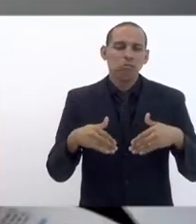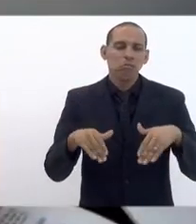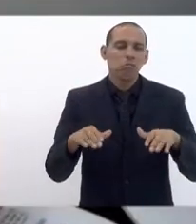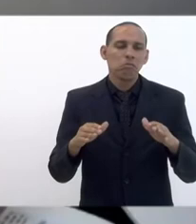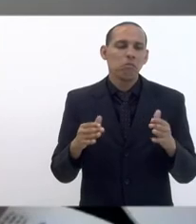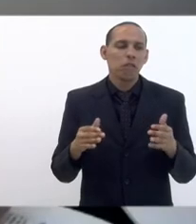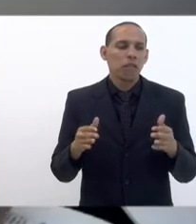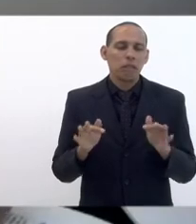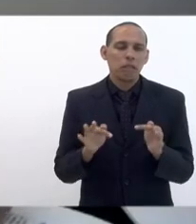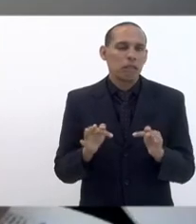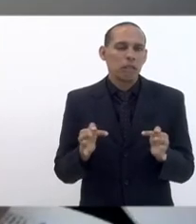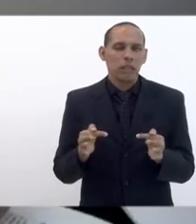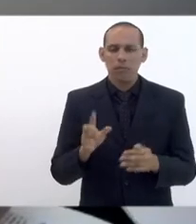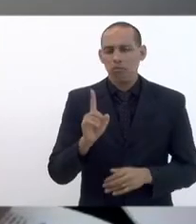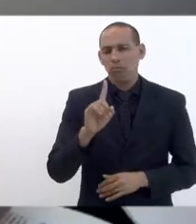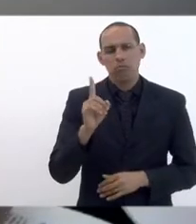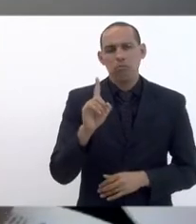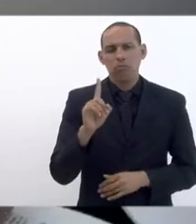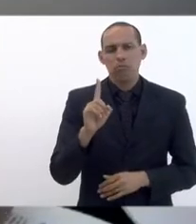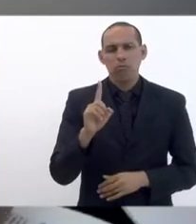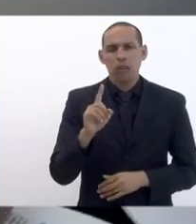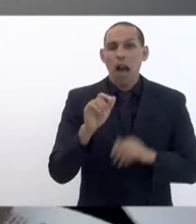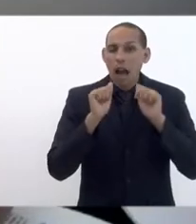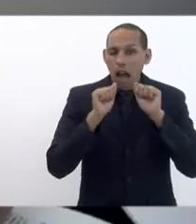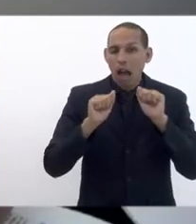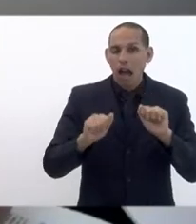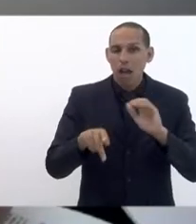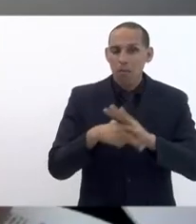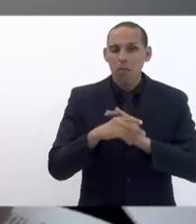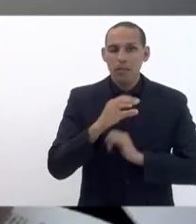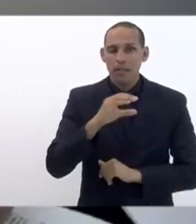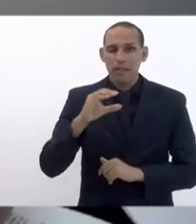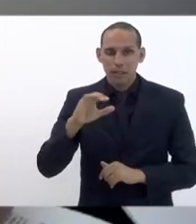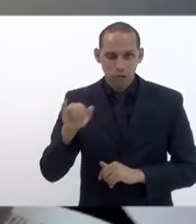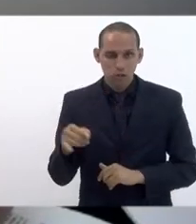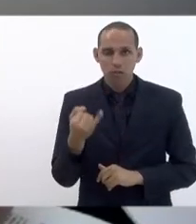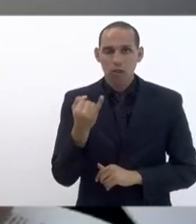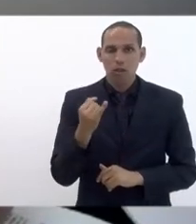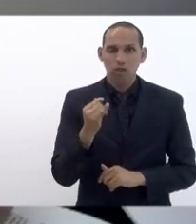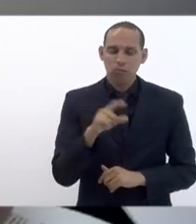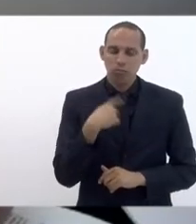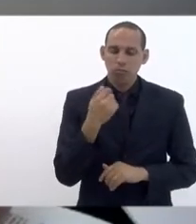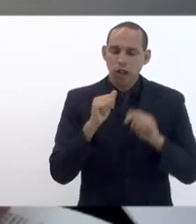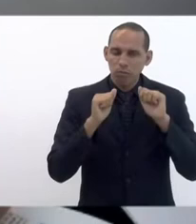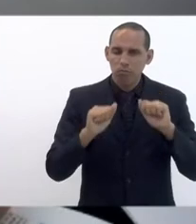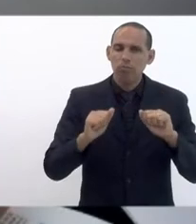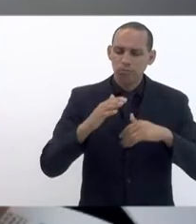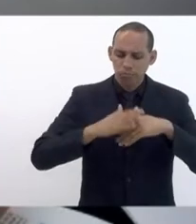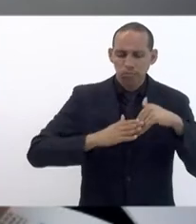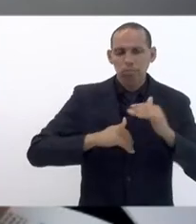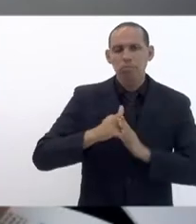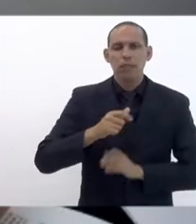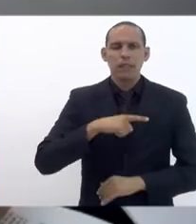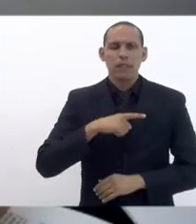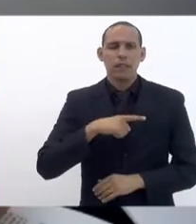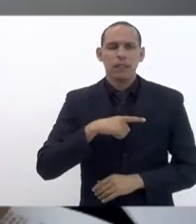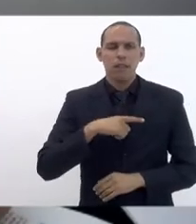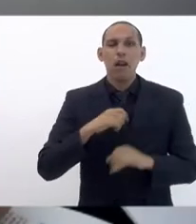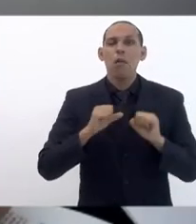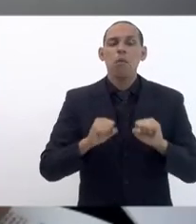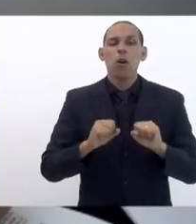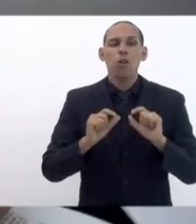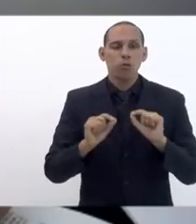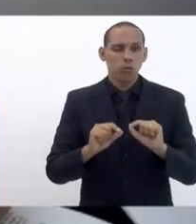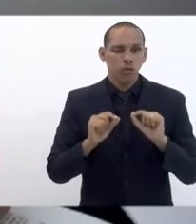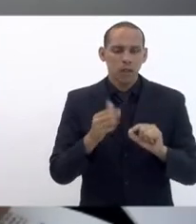com leveza. Ao contrário, eu acho que a assessoria da CCJ, a nossa competente assessoria da CCJ, podia ser solicitada